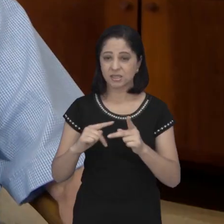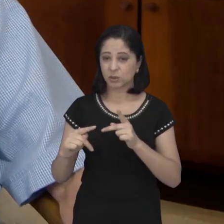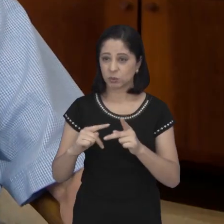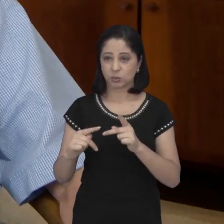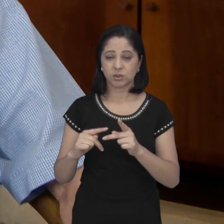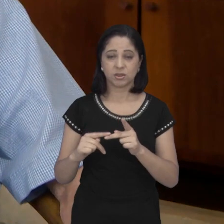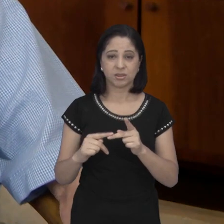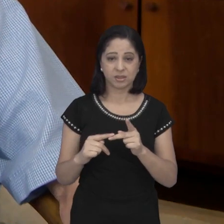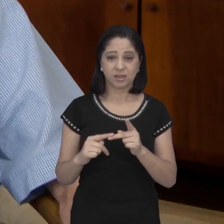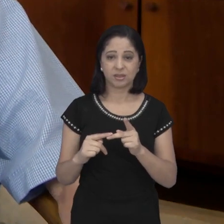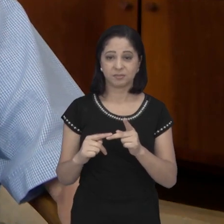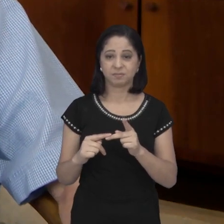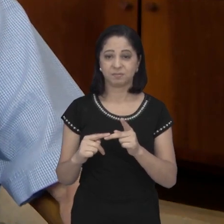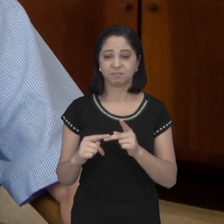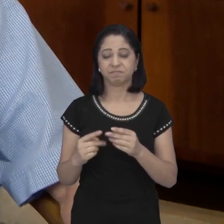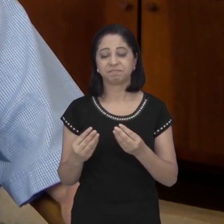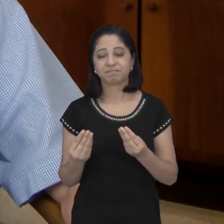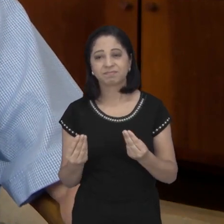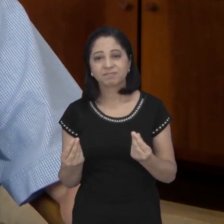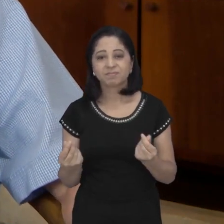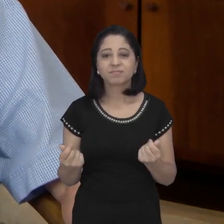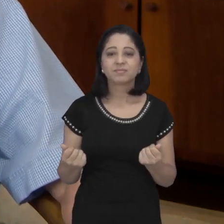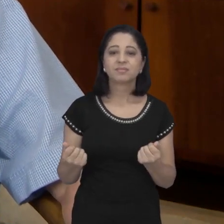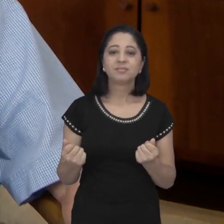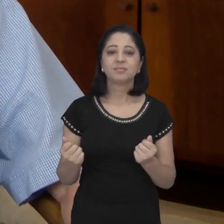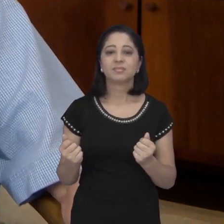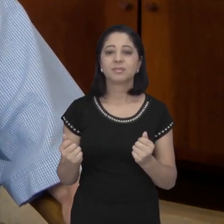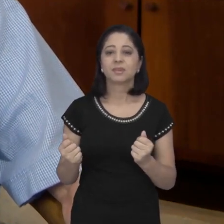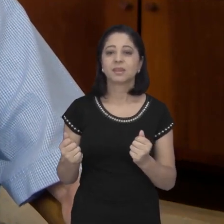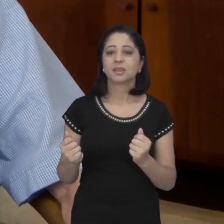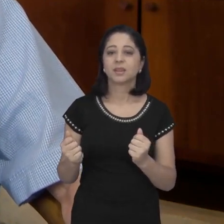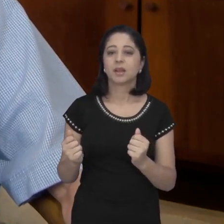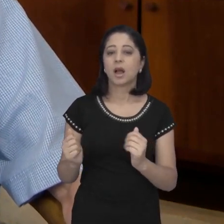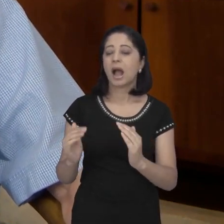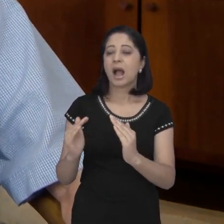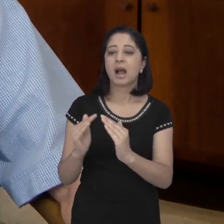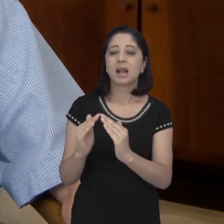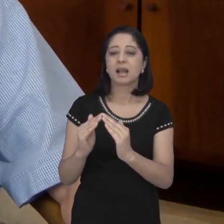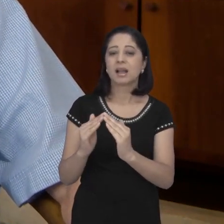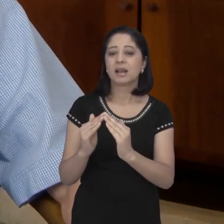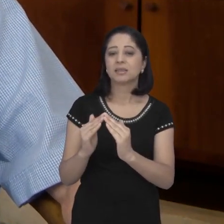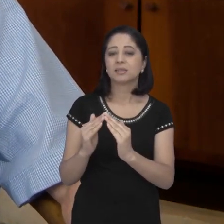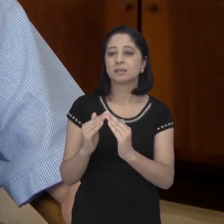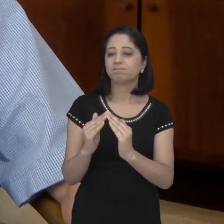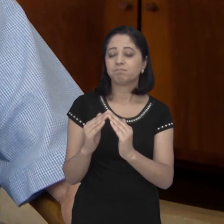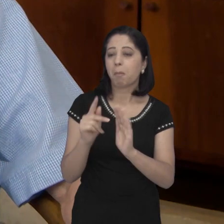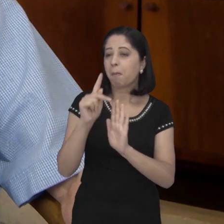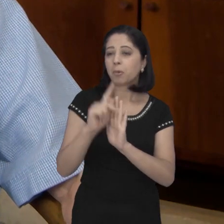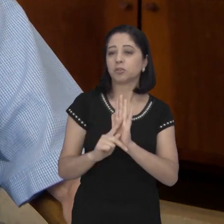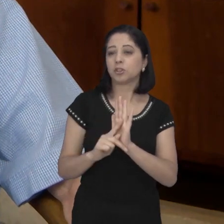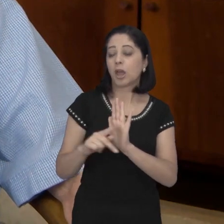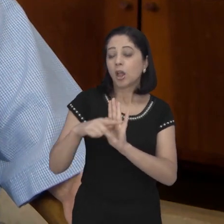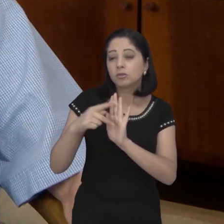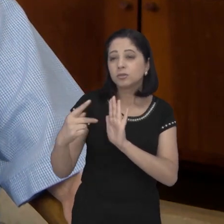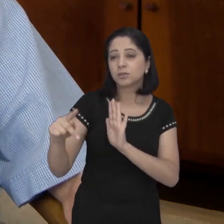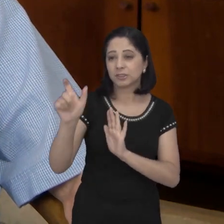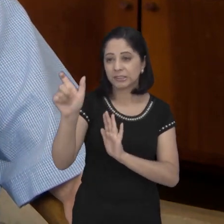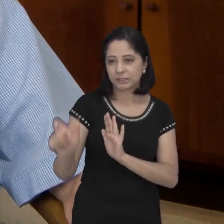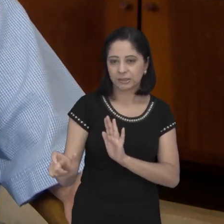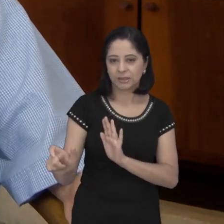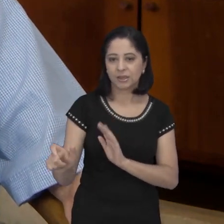diferente de tudo que você conhece, que está acostumado a ver como uma